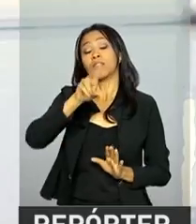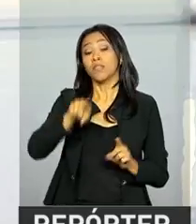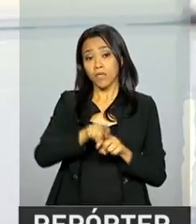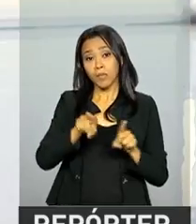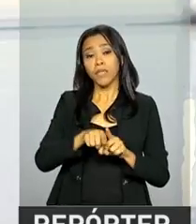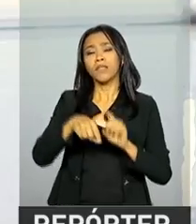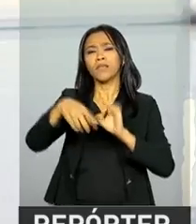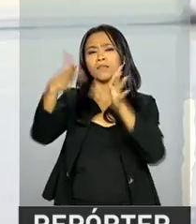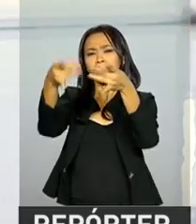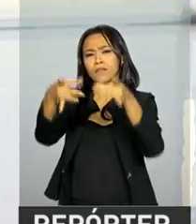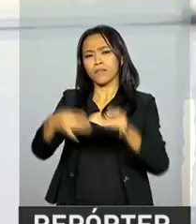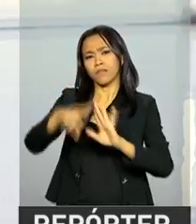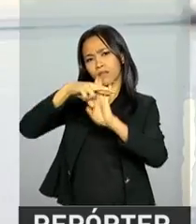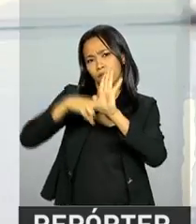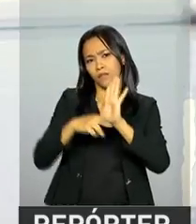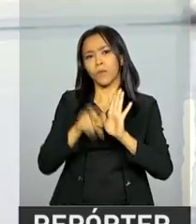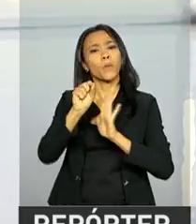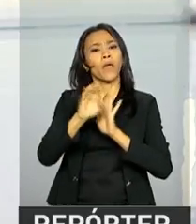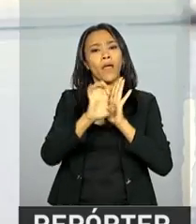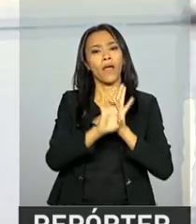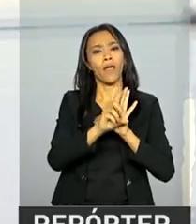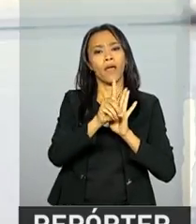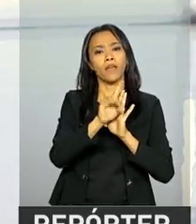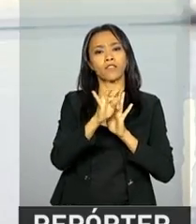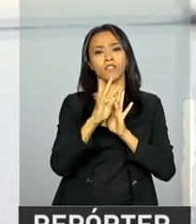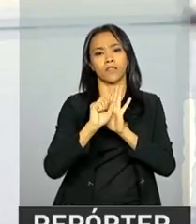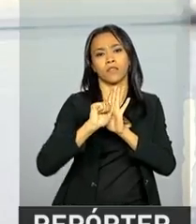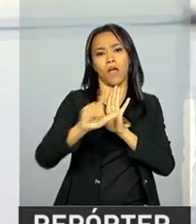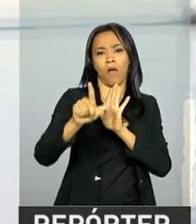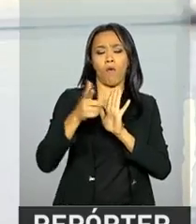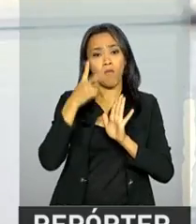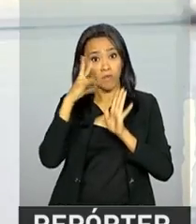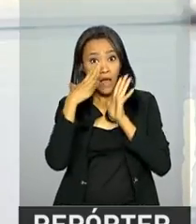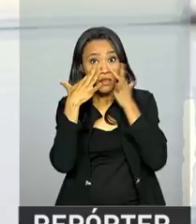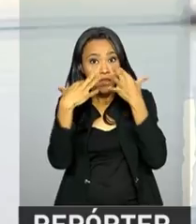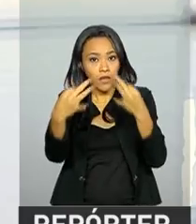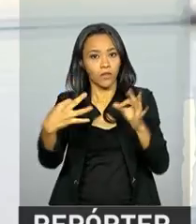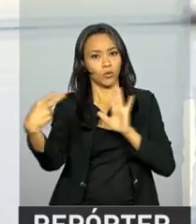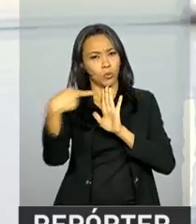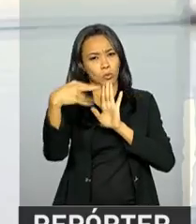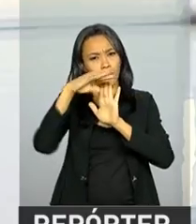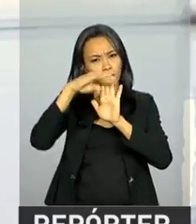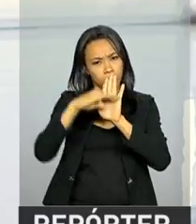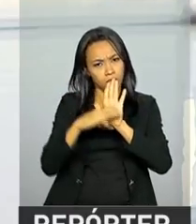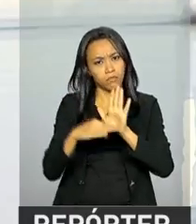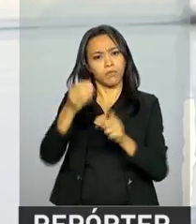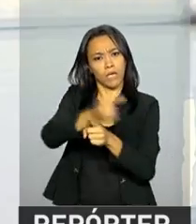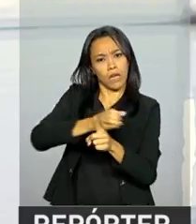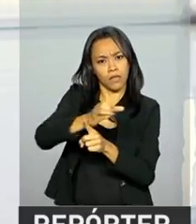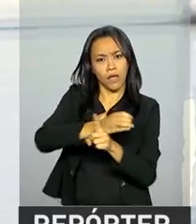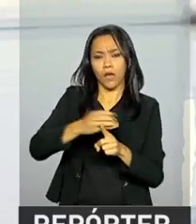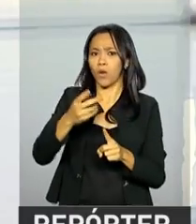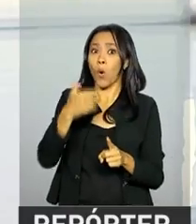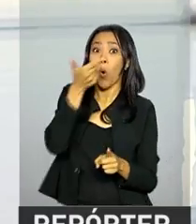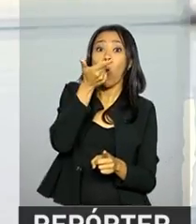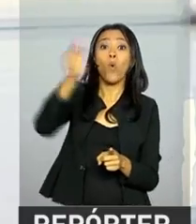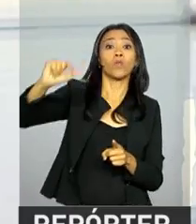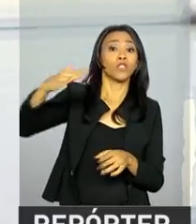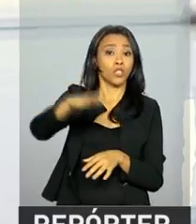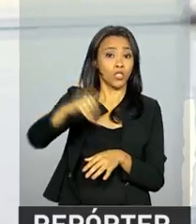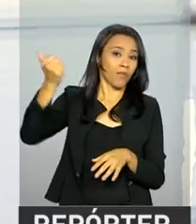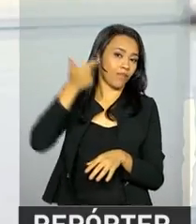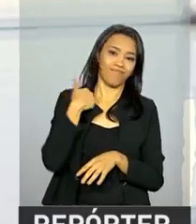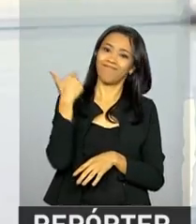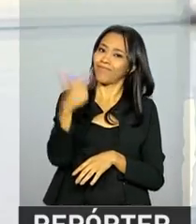edital os candidatos eles devem estar atentos então devem estar atentos ao cronograma estabelecido já que não haverá uma outra chamada